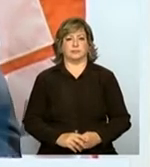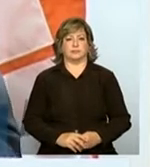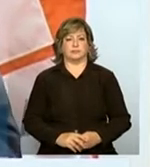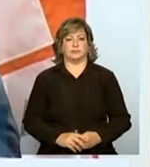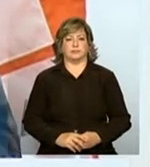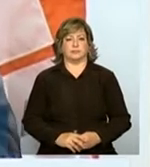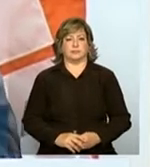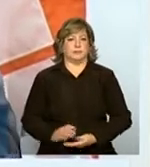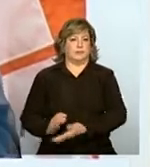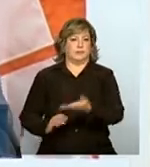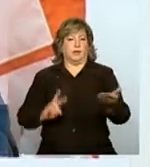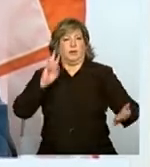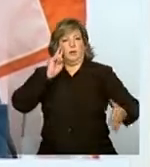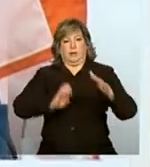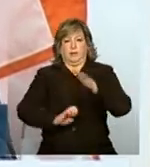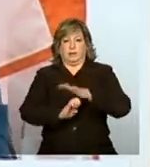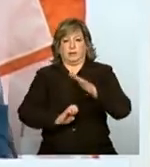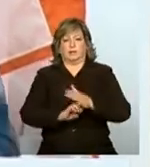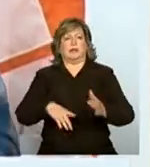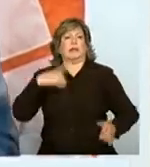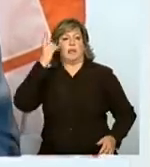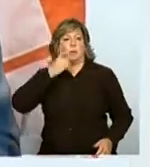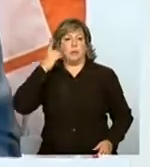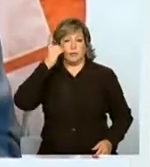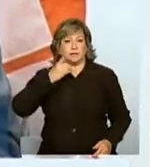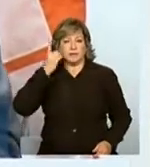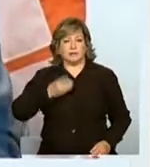senhores empresários, deputados,